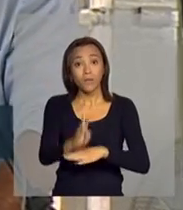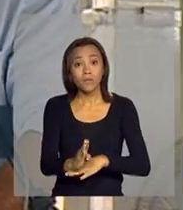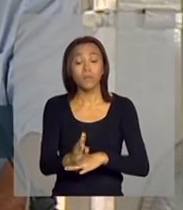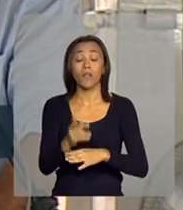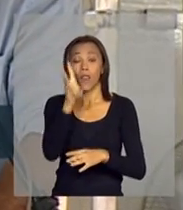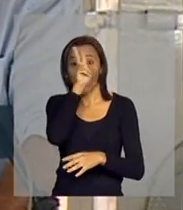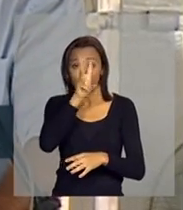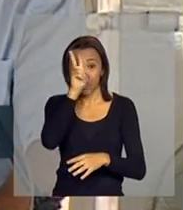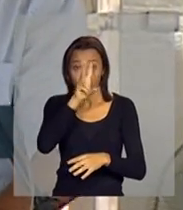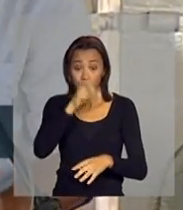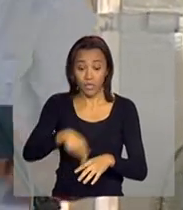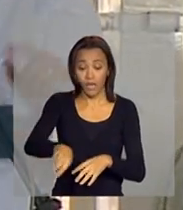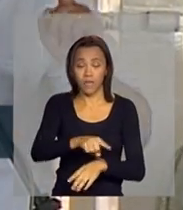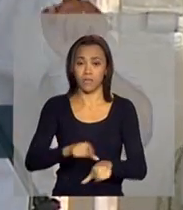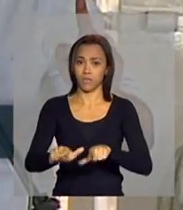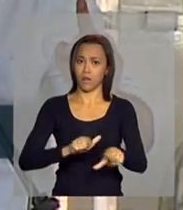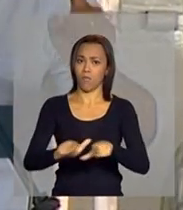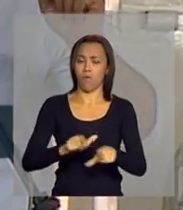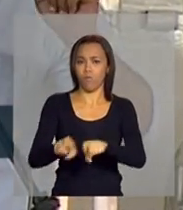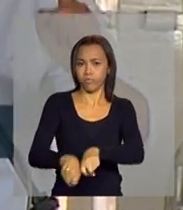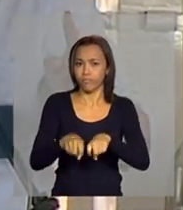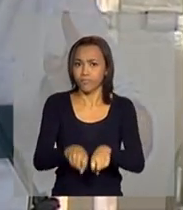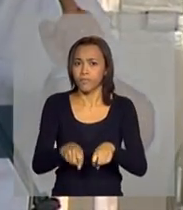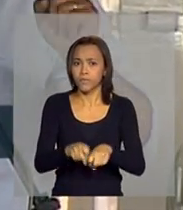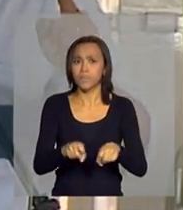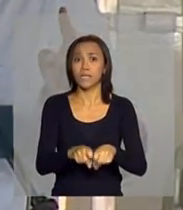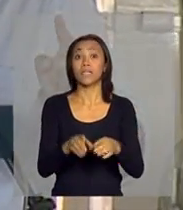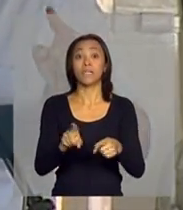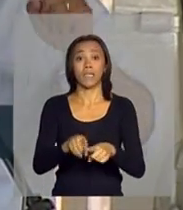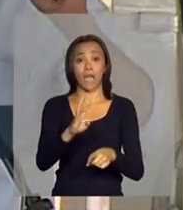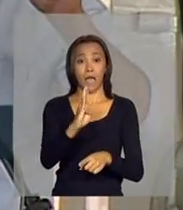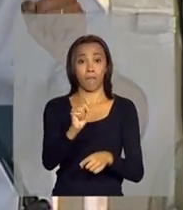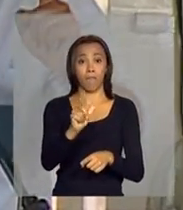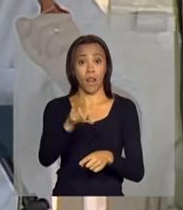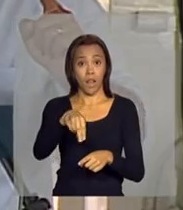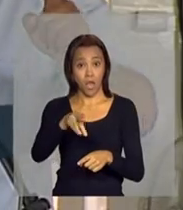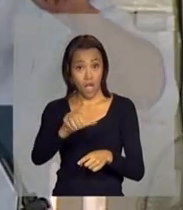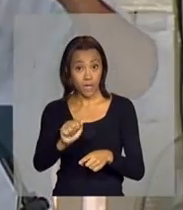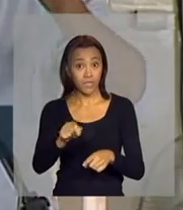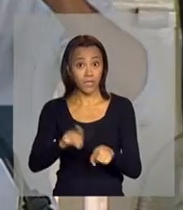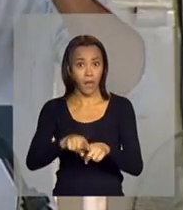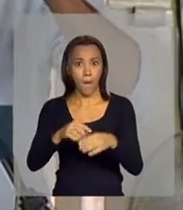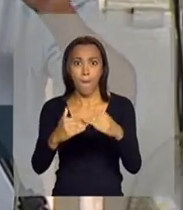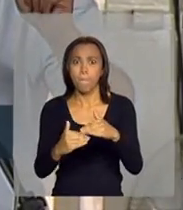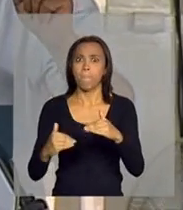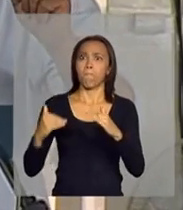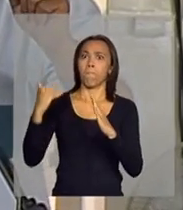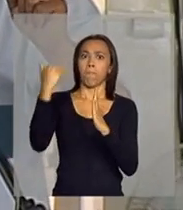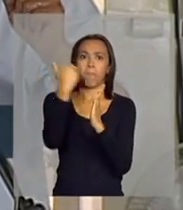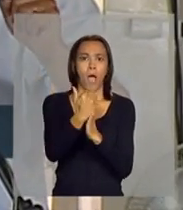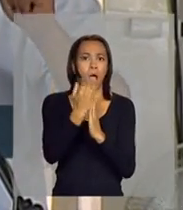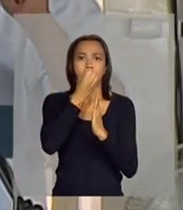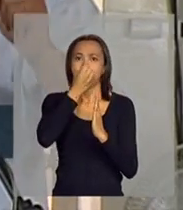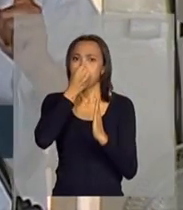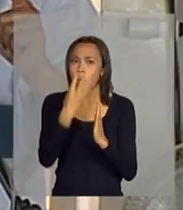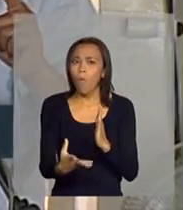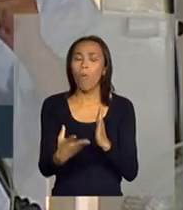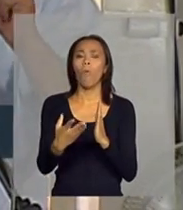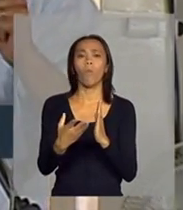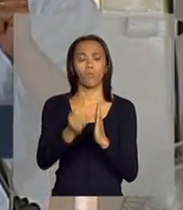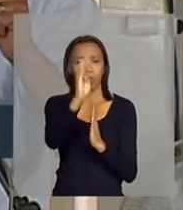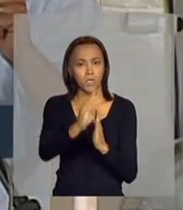agronegócio tem salvo a balança comercial brasileira, dando superávit há muitos anos.